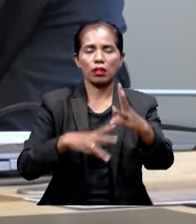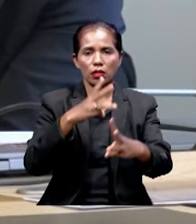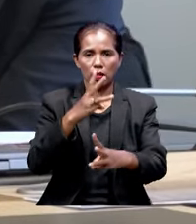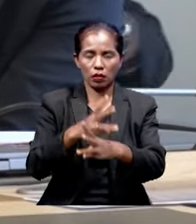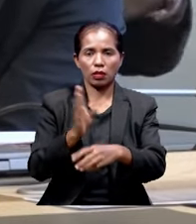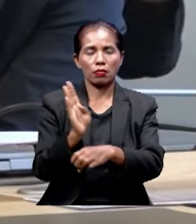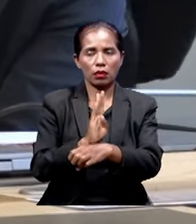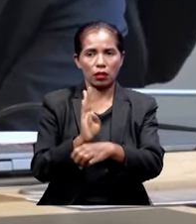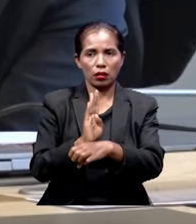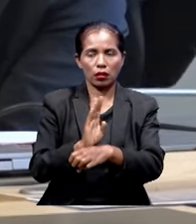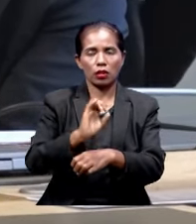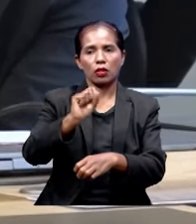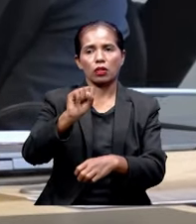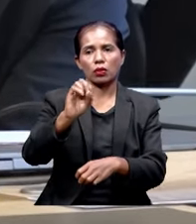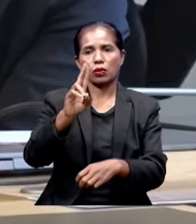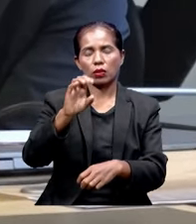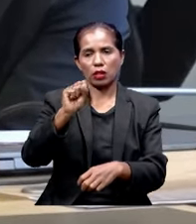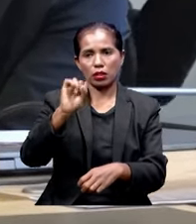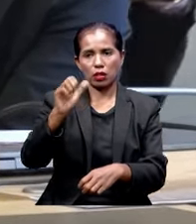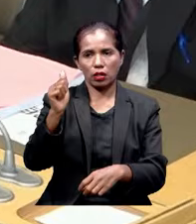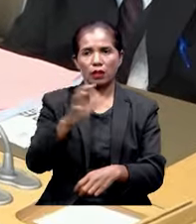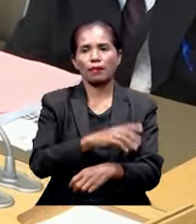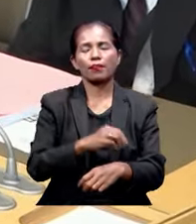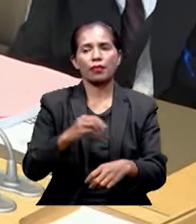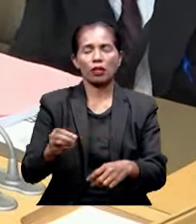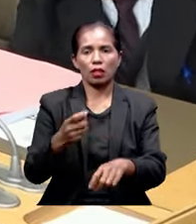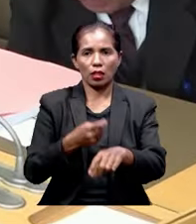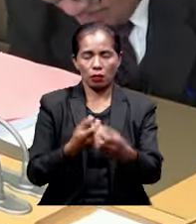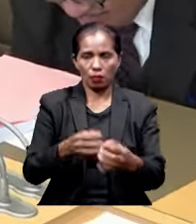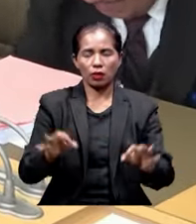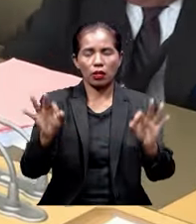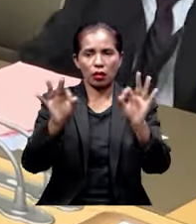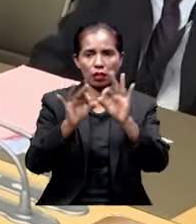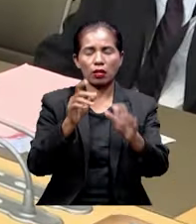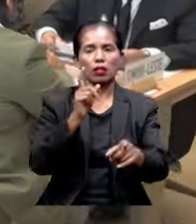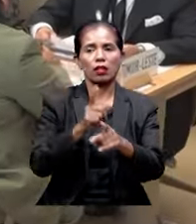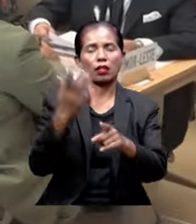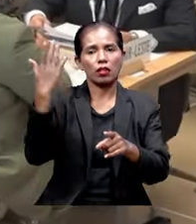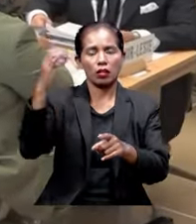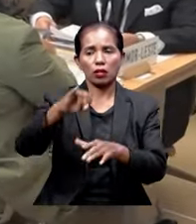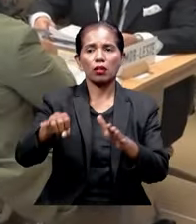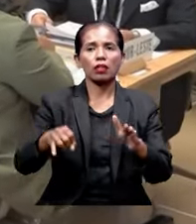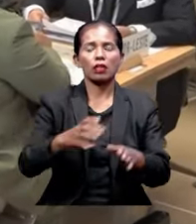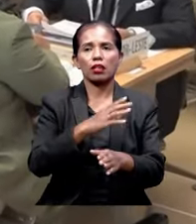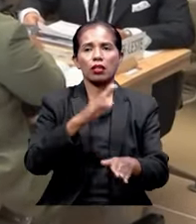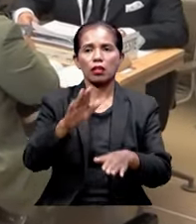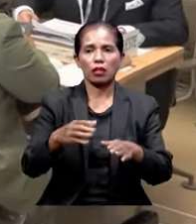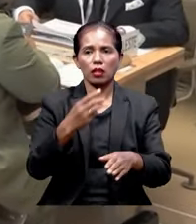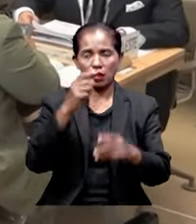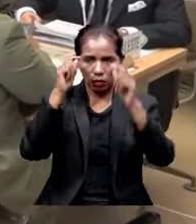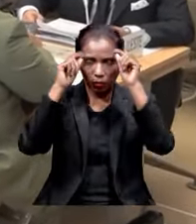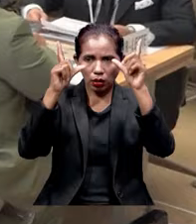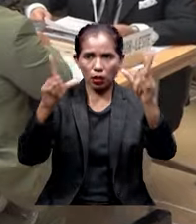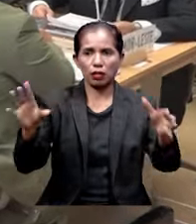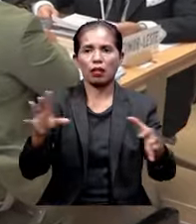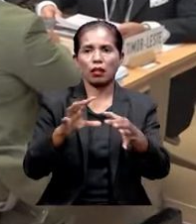Comércio Genebra, Suíça. Momento importante né, no dar passo crucial e a jornada Timor-Leste nian, onde sai membro